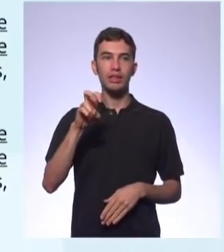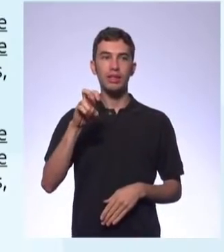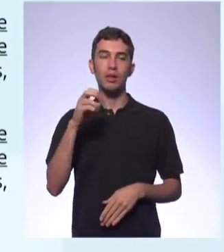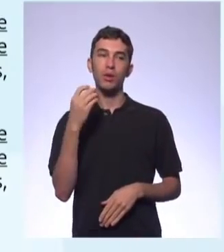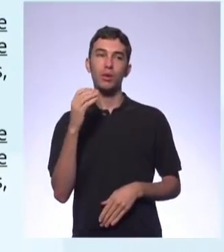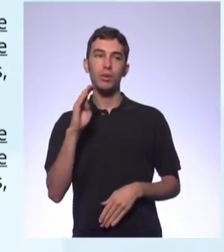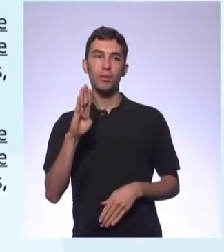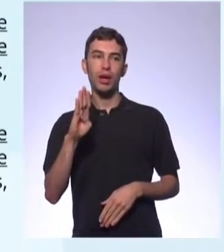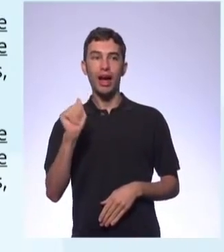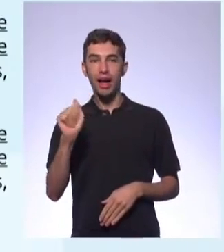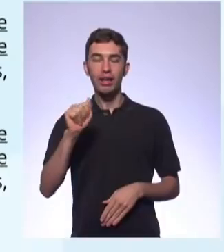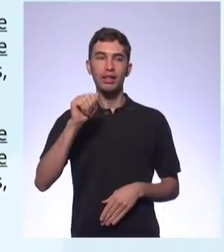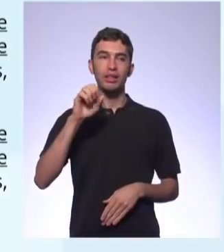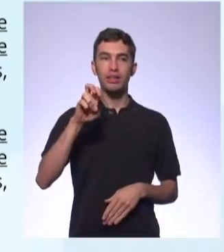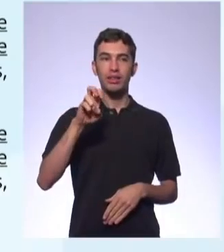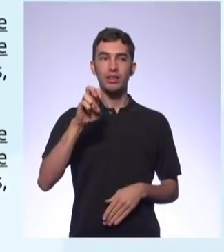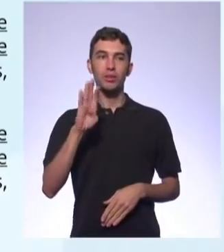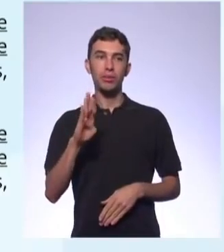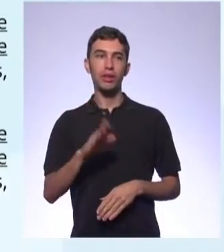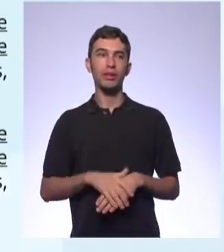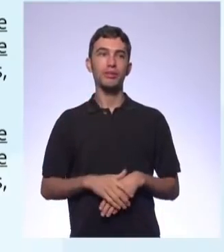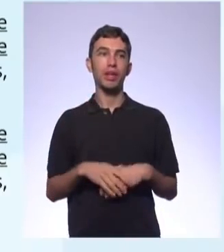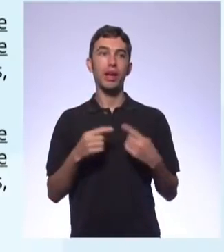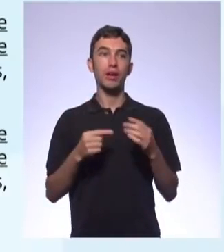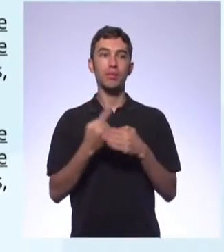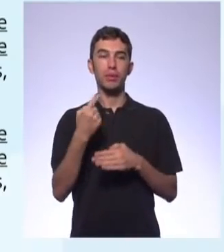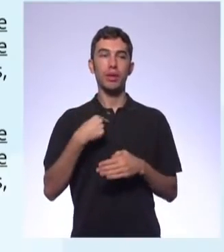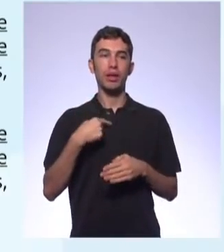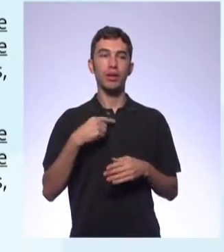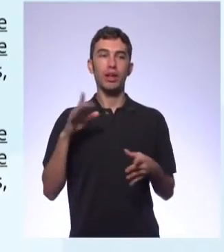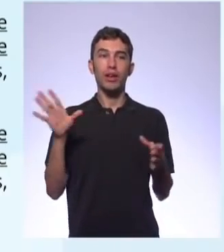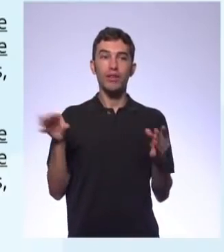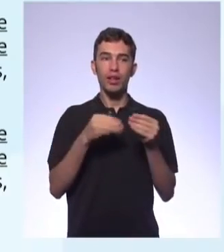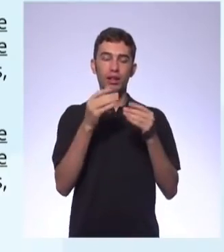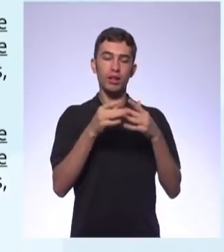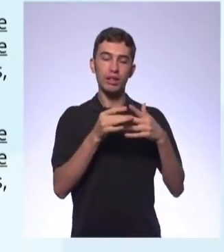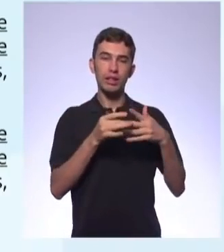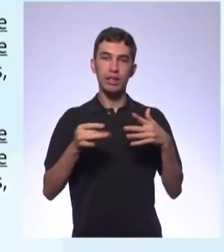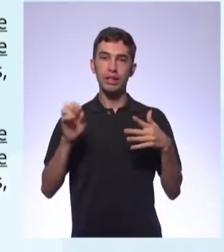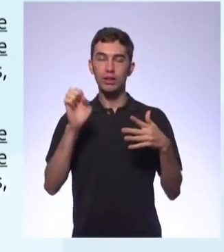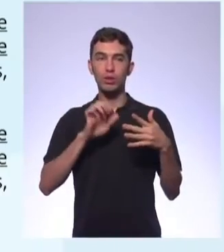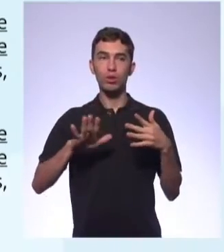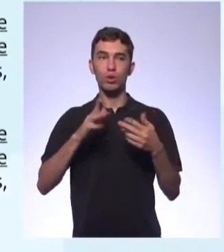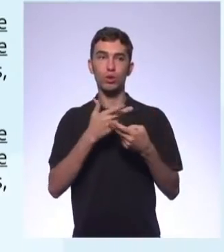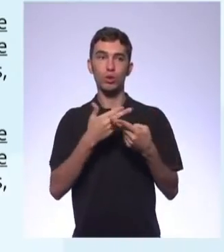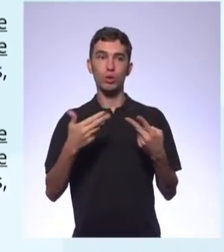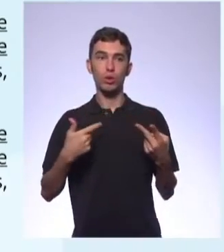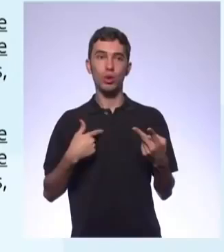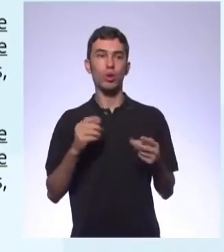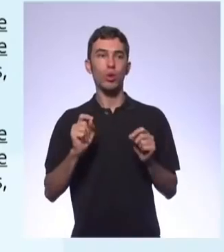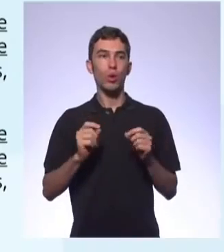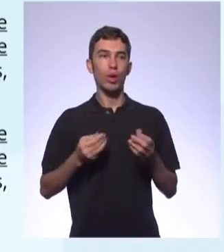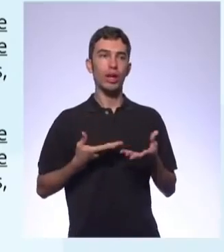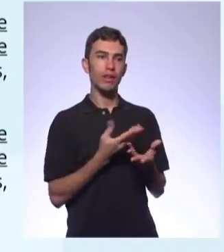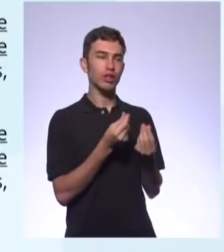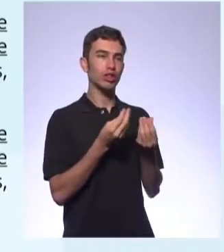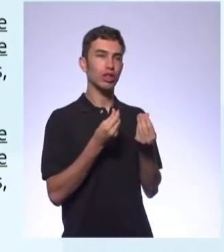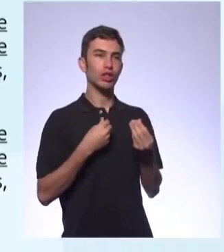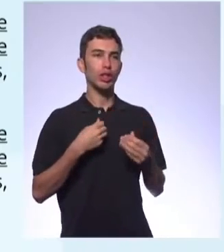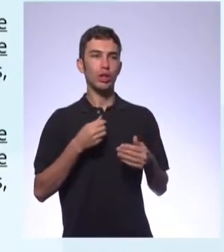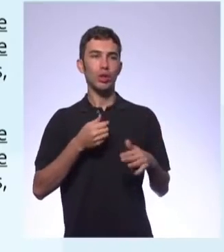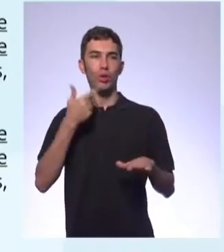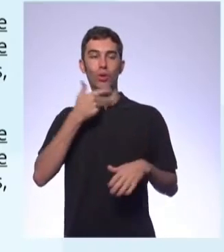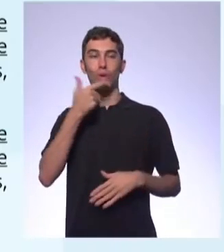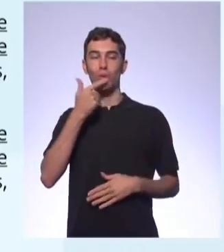comentando, né? Então, a primeira habilidade é inferir em textos multissemióticos o efeito de sentido, humor, ironia